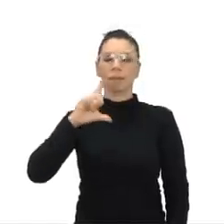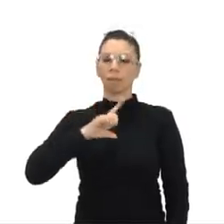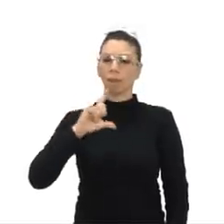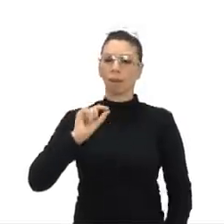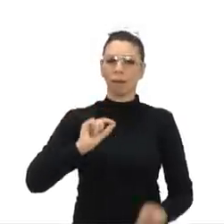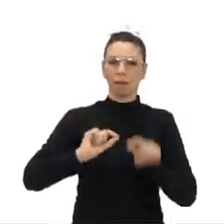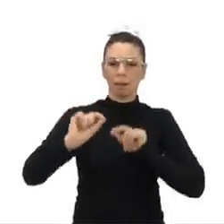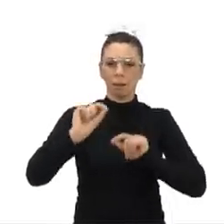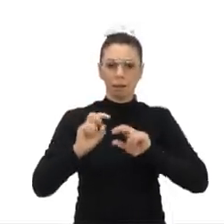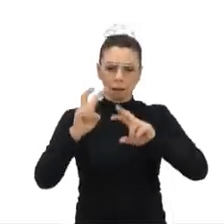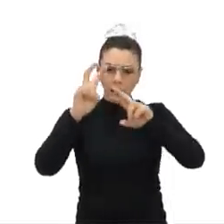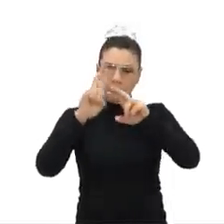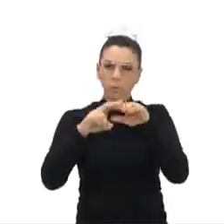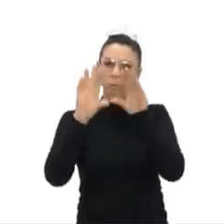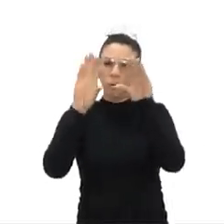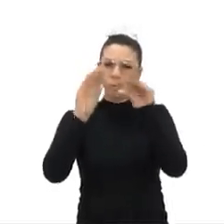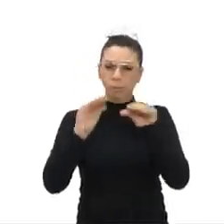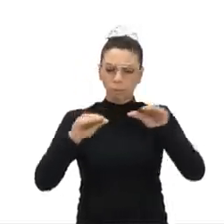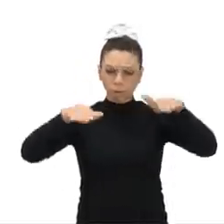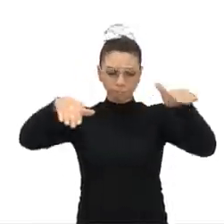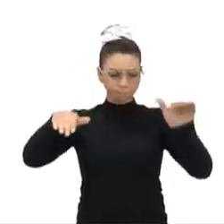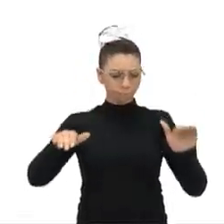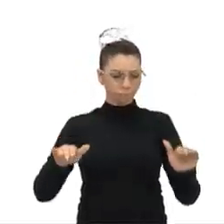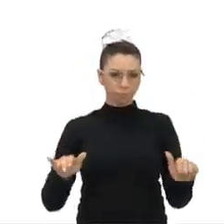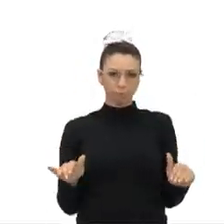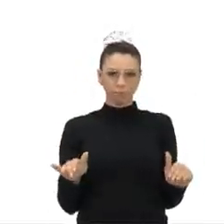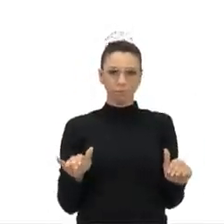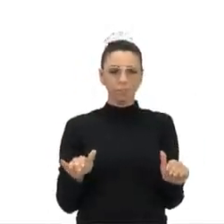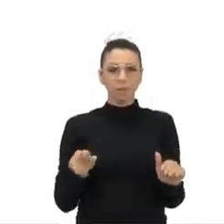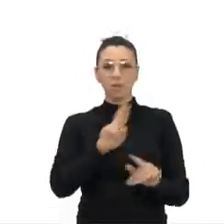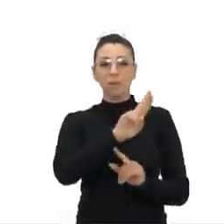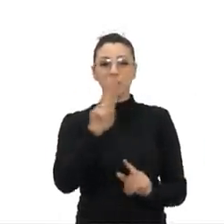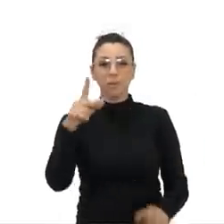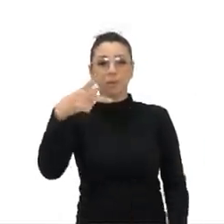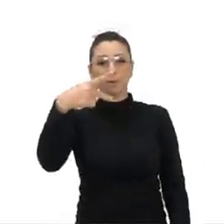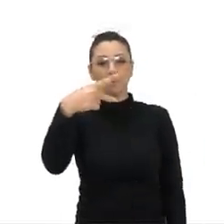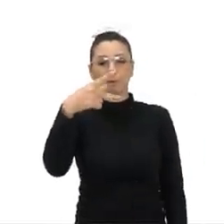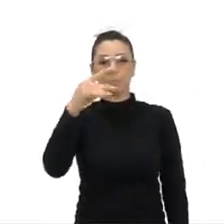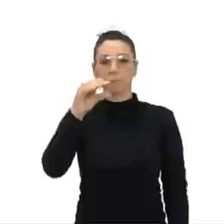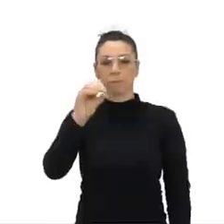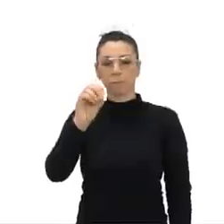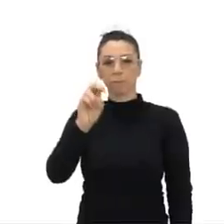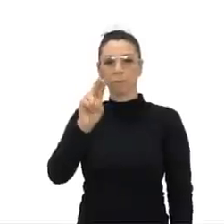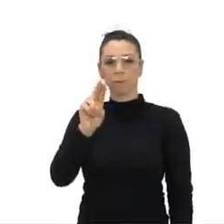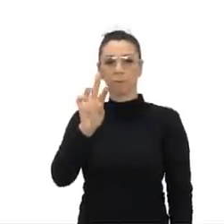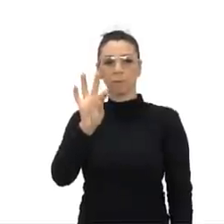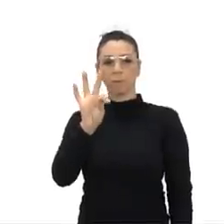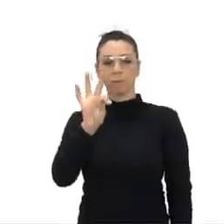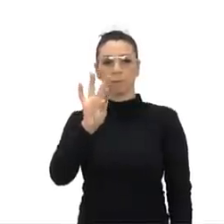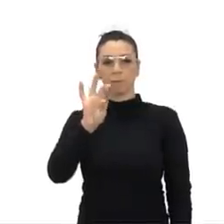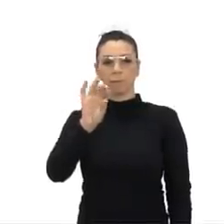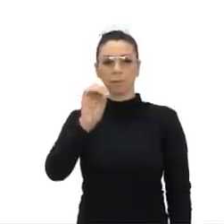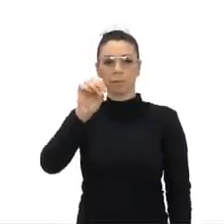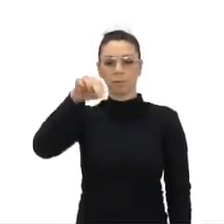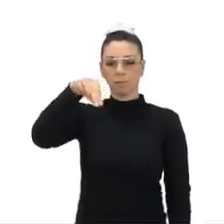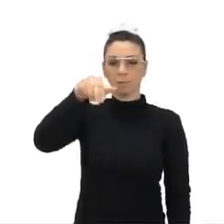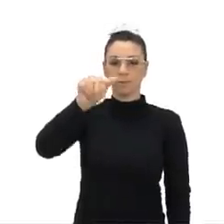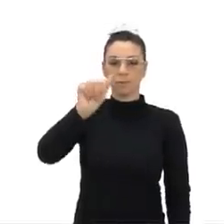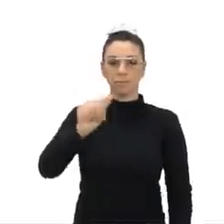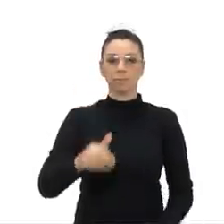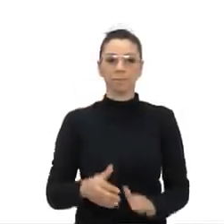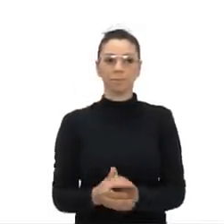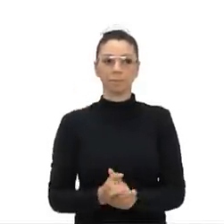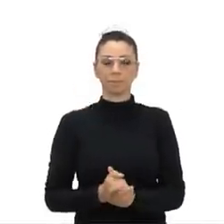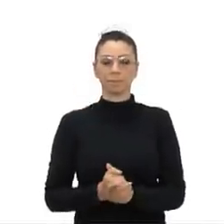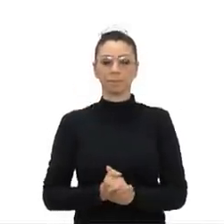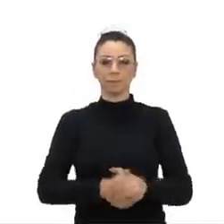braços, né? Então é um sofazinho que nós chamamos de poltrona, mas acaba juntando essas duas palavrinhas. A